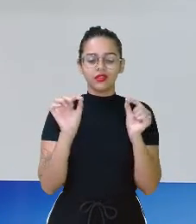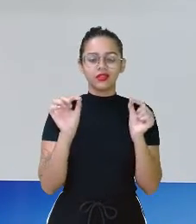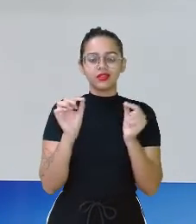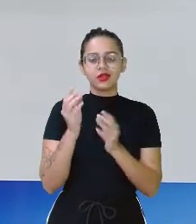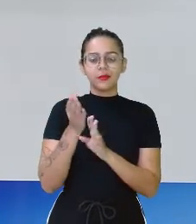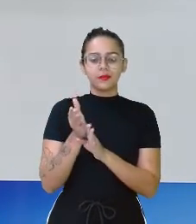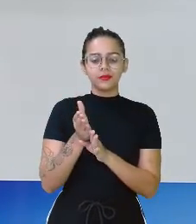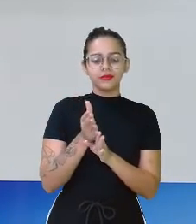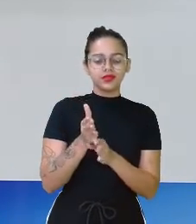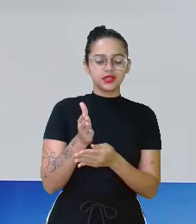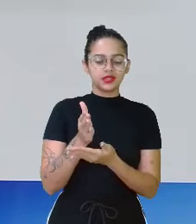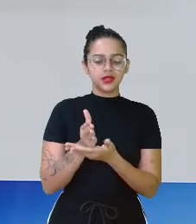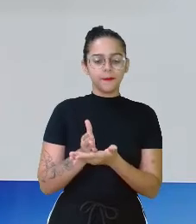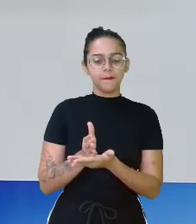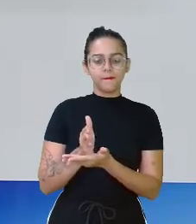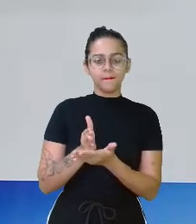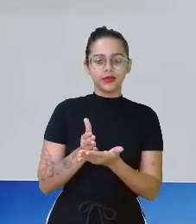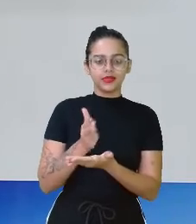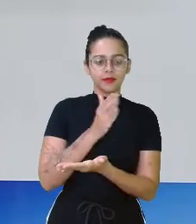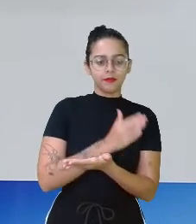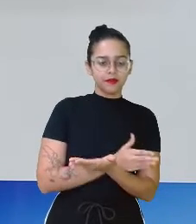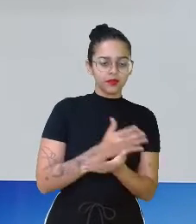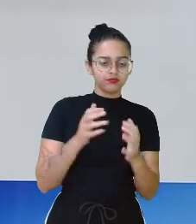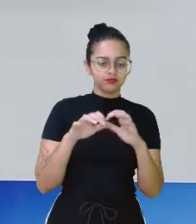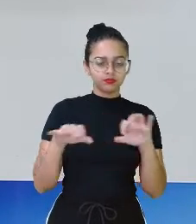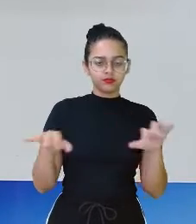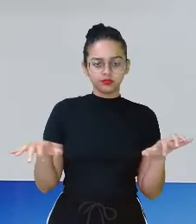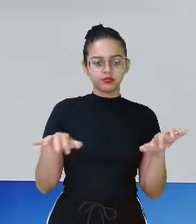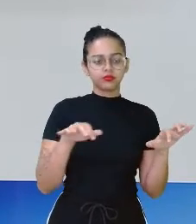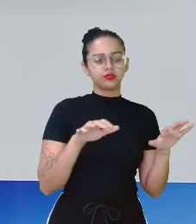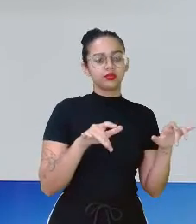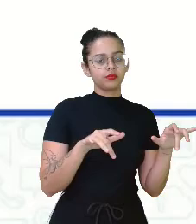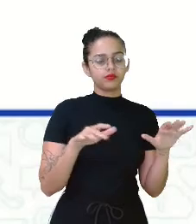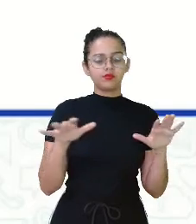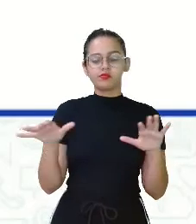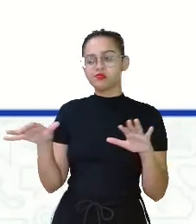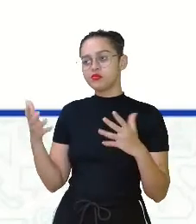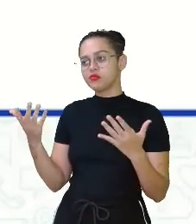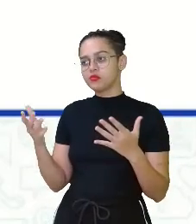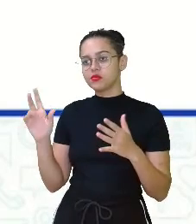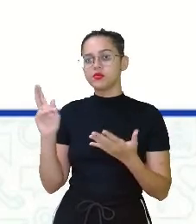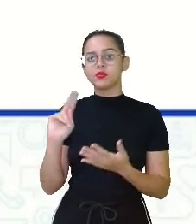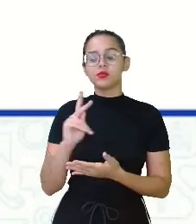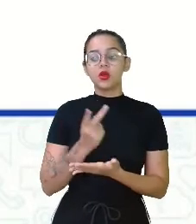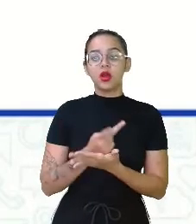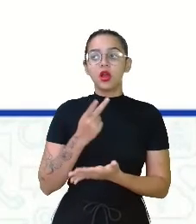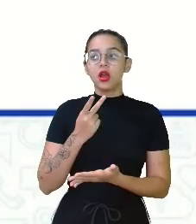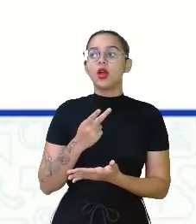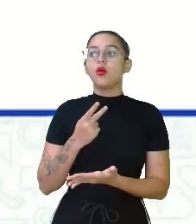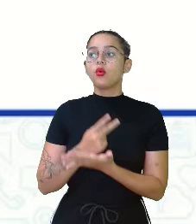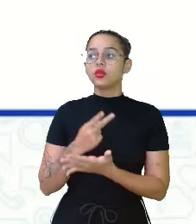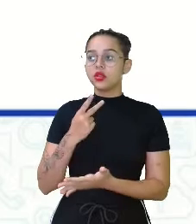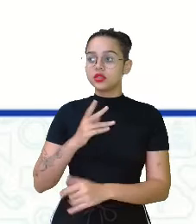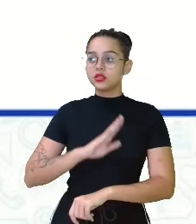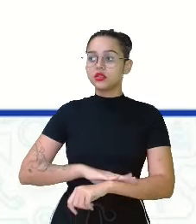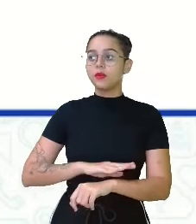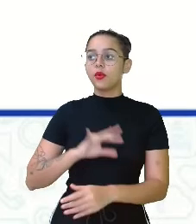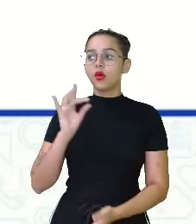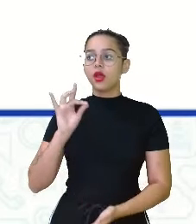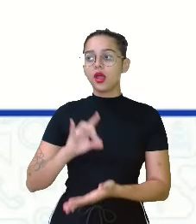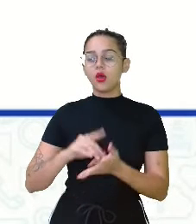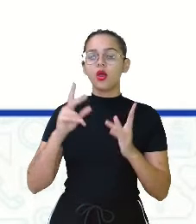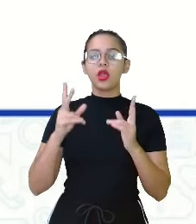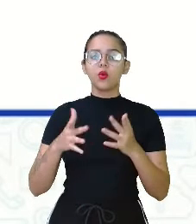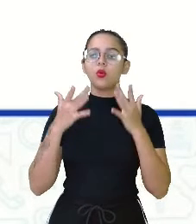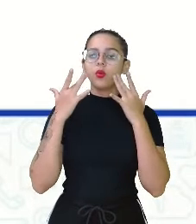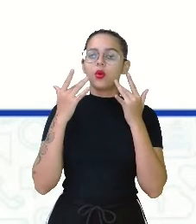separa a performance do happening. happening. A gente vai ver já qual é essa diferença. O happening ocorre em tempo real, como o teatro